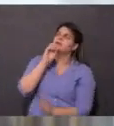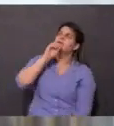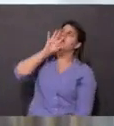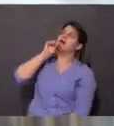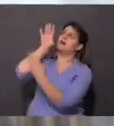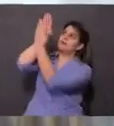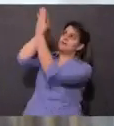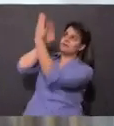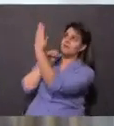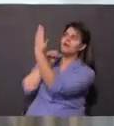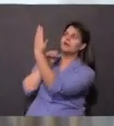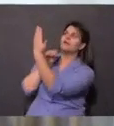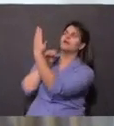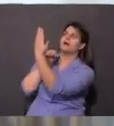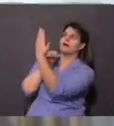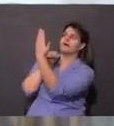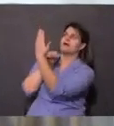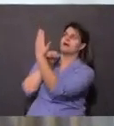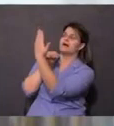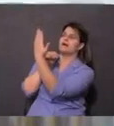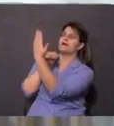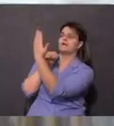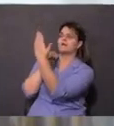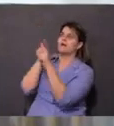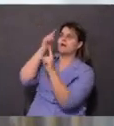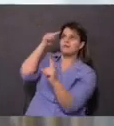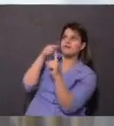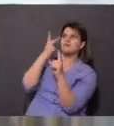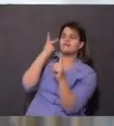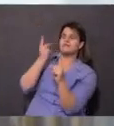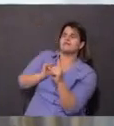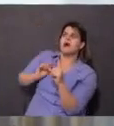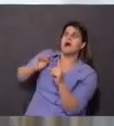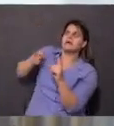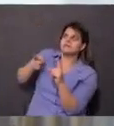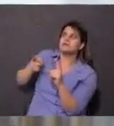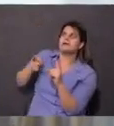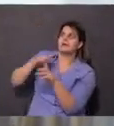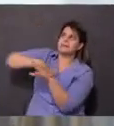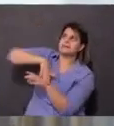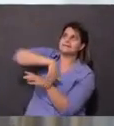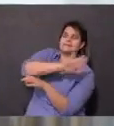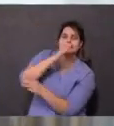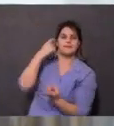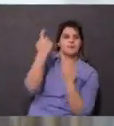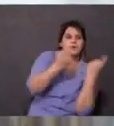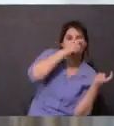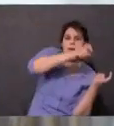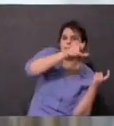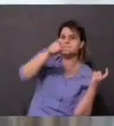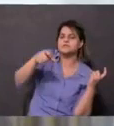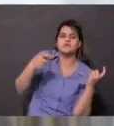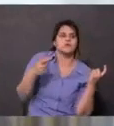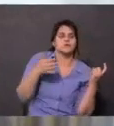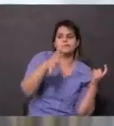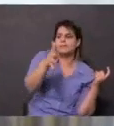modelo para a realização da sua missão de sair, de ir ao encontro de todos os que anseiam pelo encontro